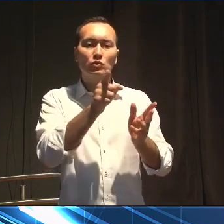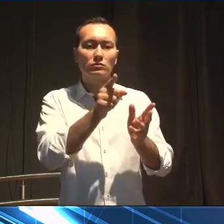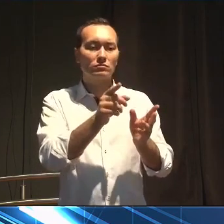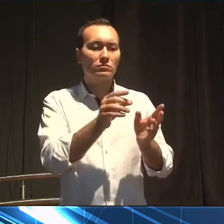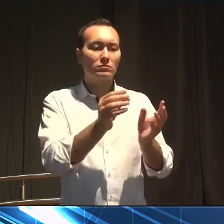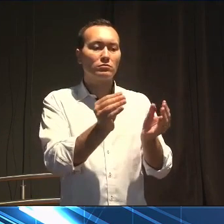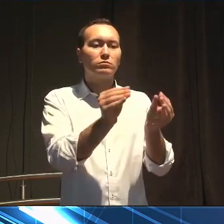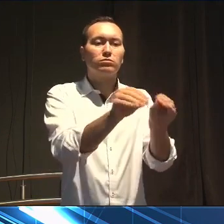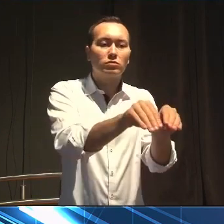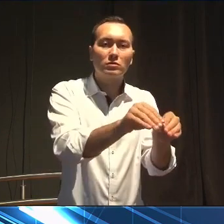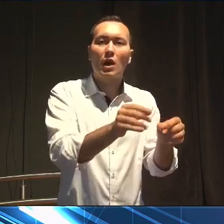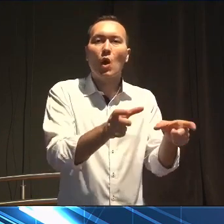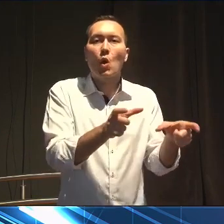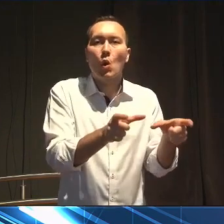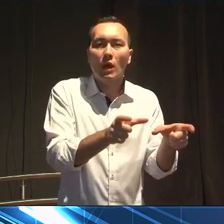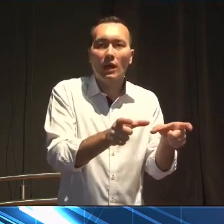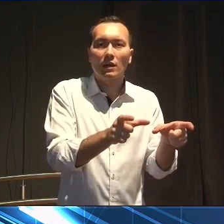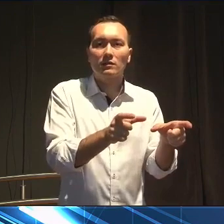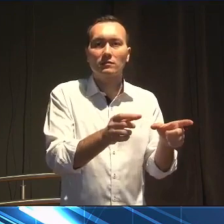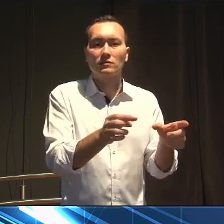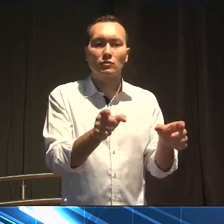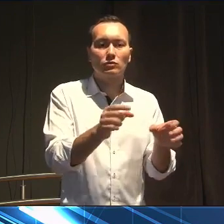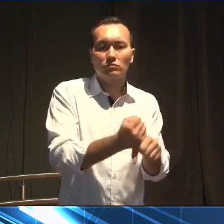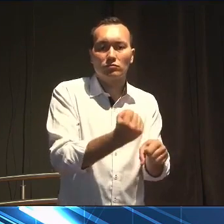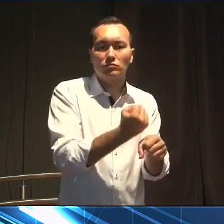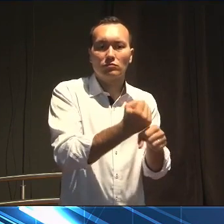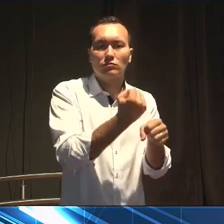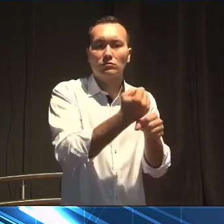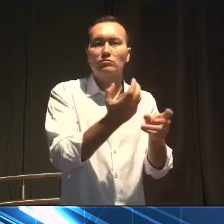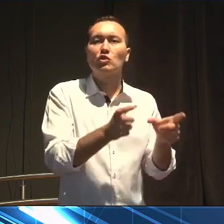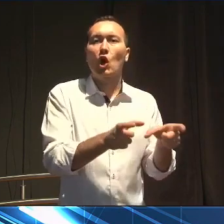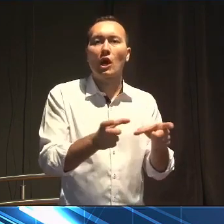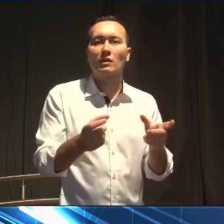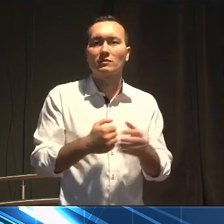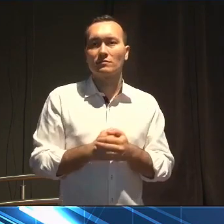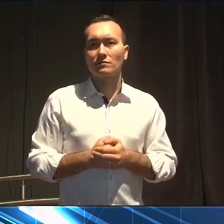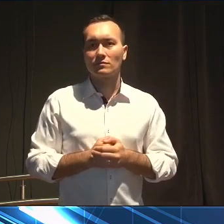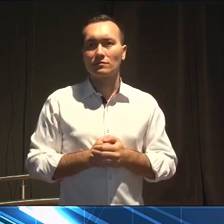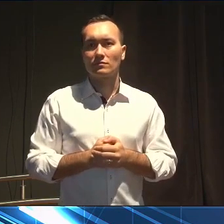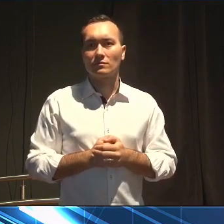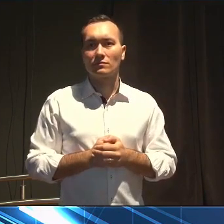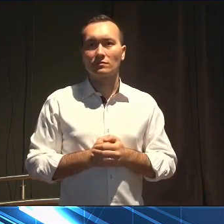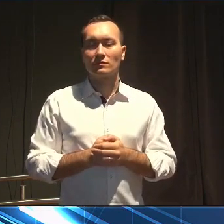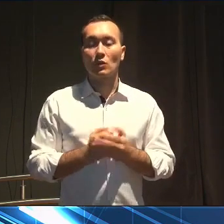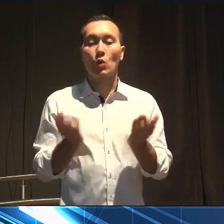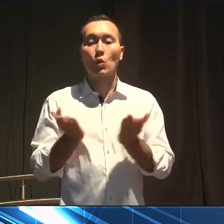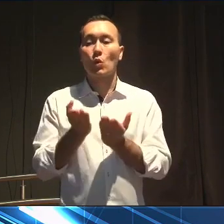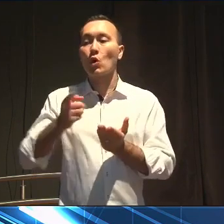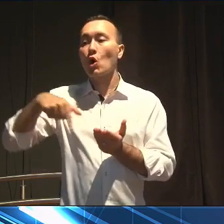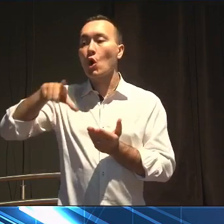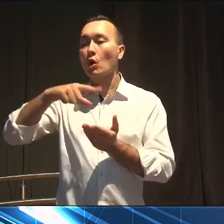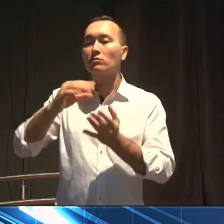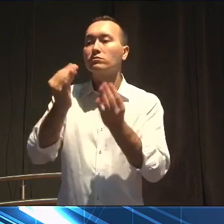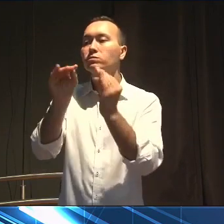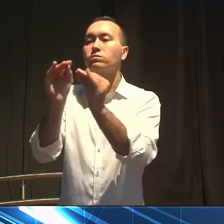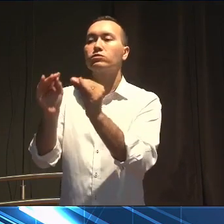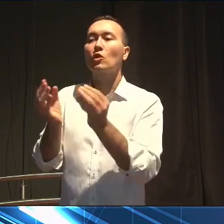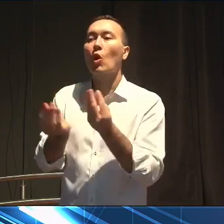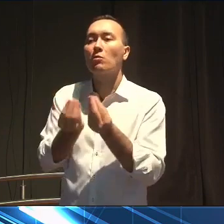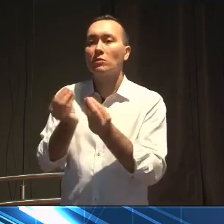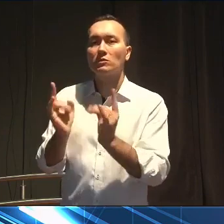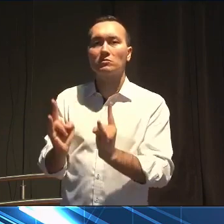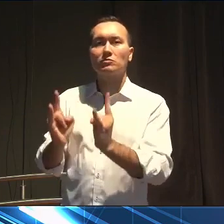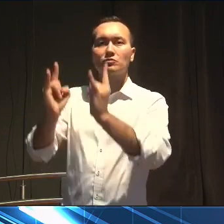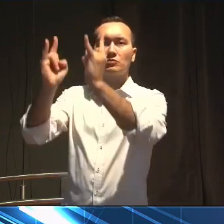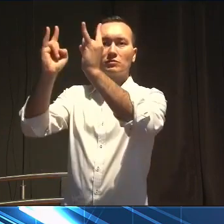fazendo teste, subindo um monte de prédio e verificando o que é. Imagina fazer isso na Paulista, conseguir autorização para subir em todos os prédios. A